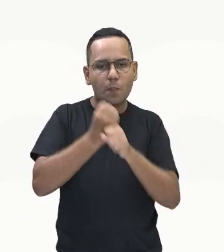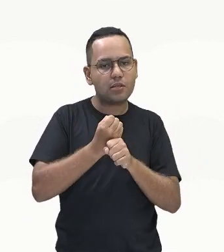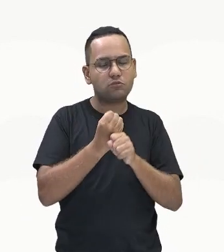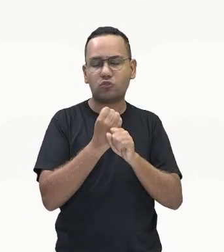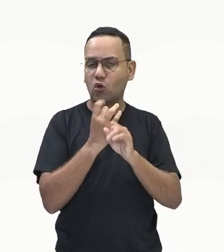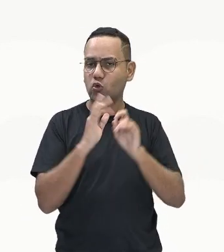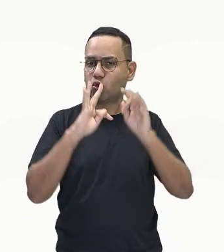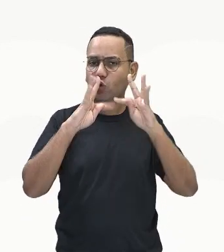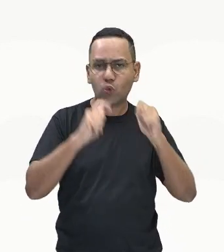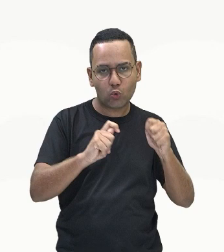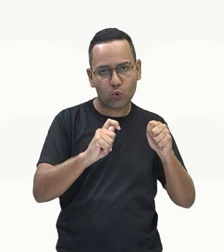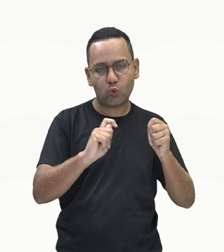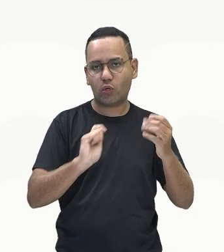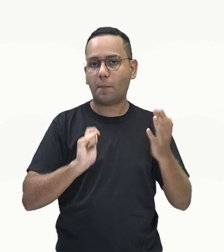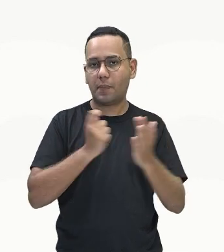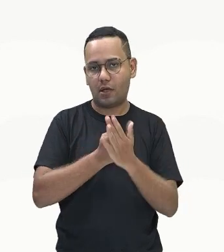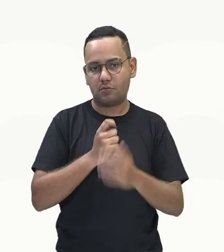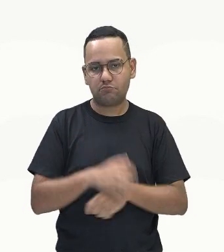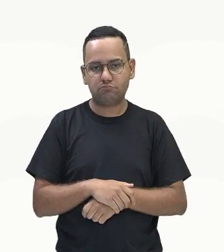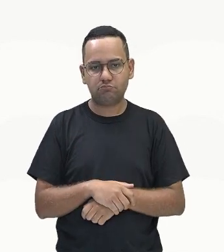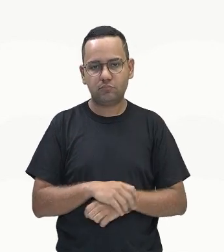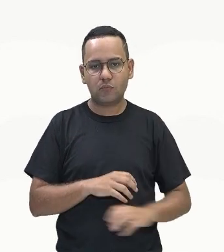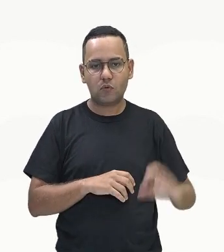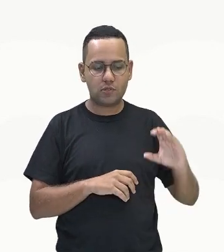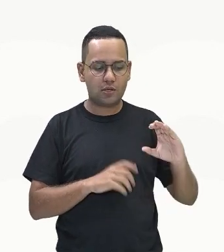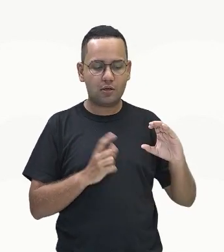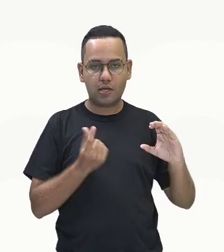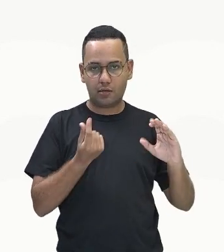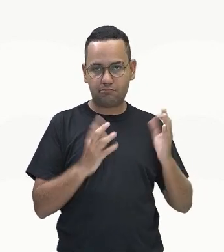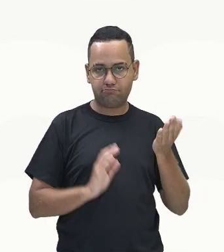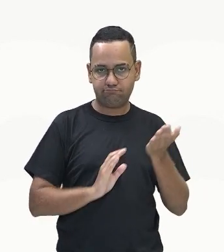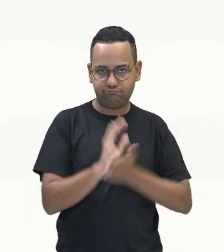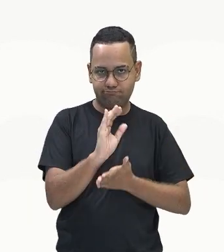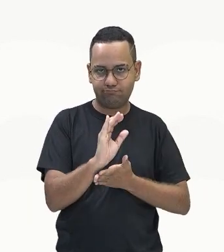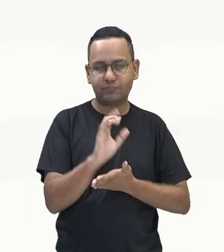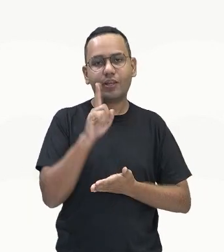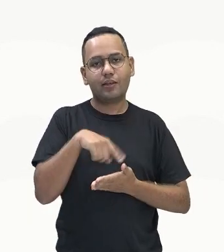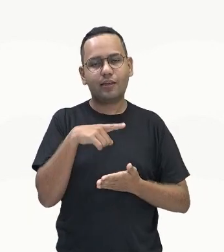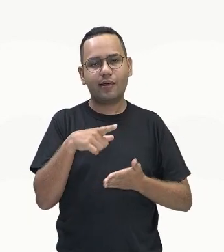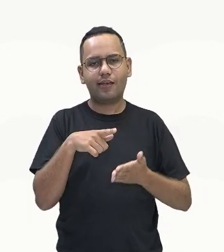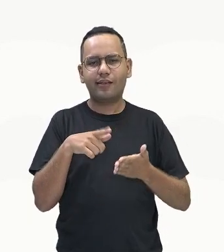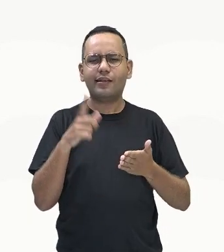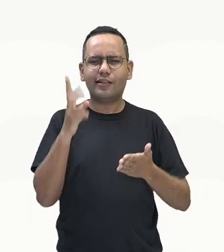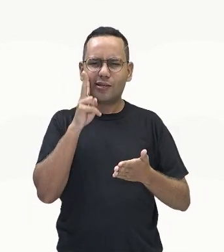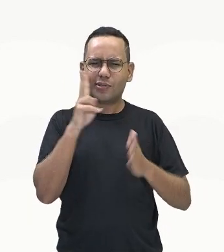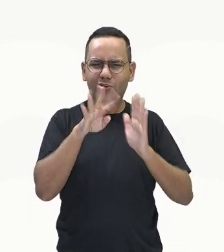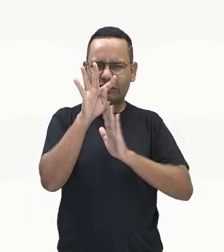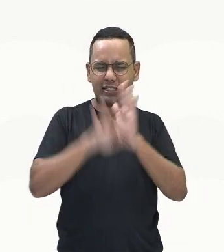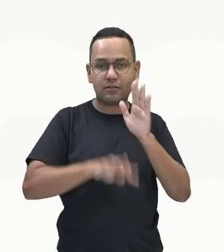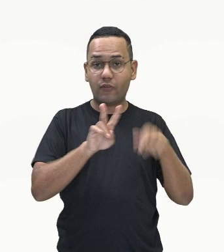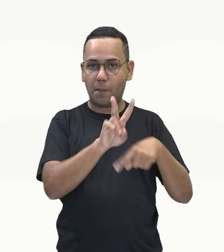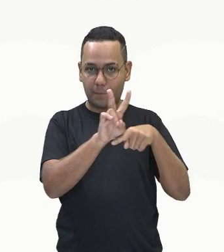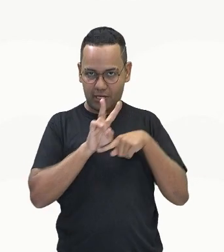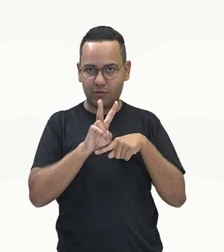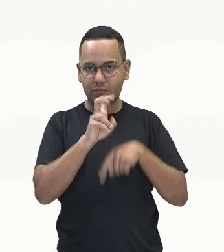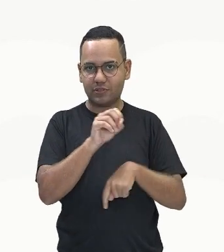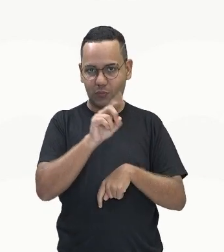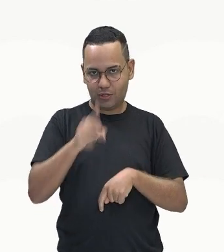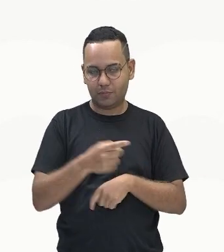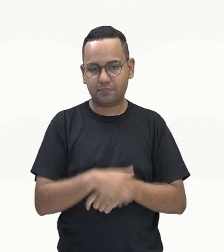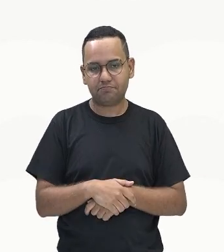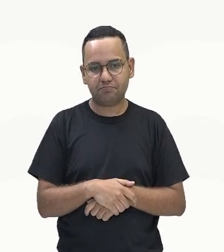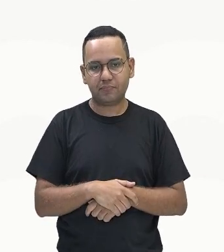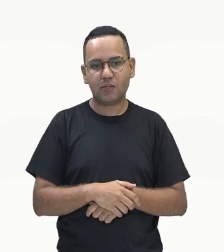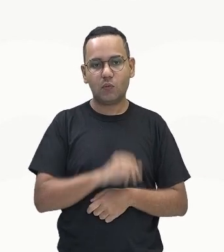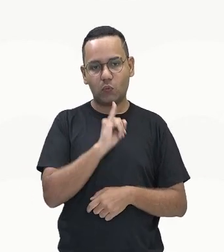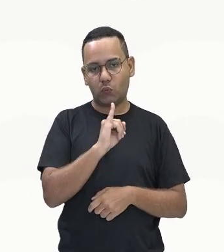ser pago. O C vai ser exatamente o nosso capital, que é o valor que foi pego de empréstimo. O I é a nossa